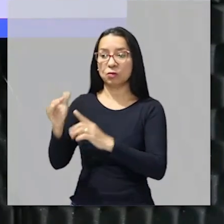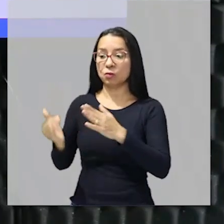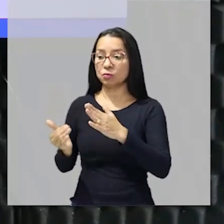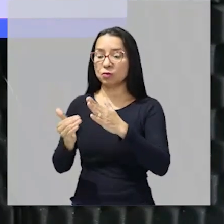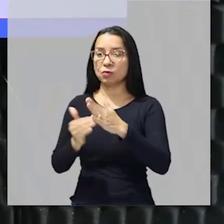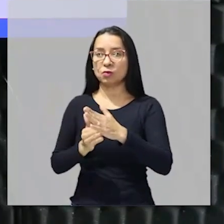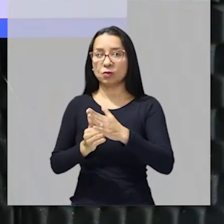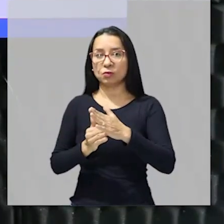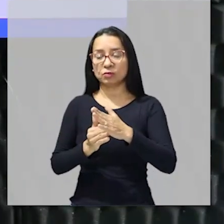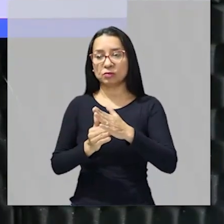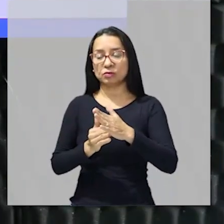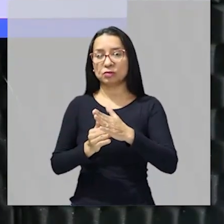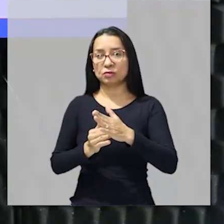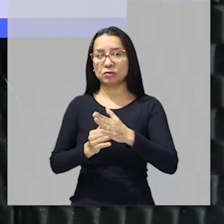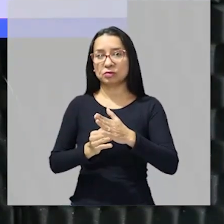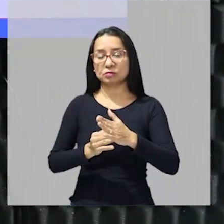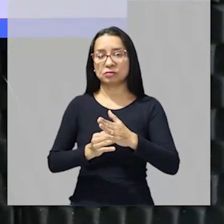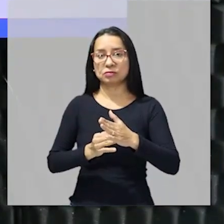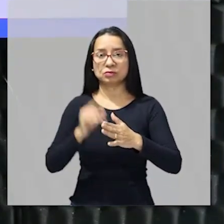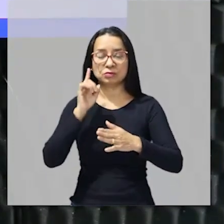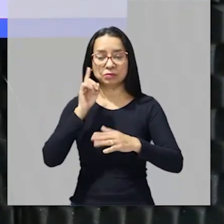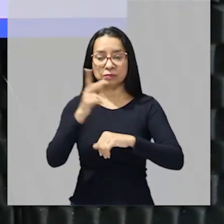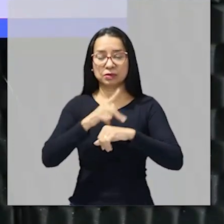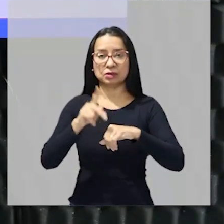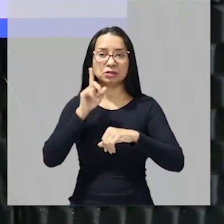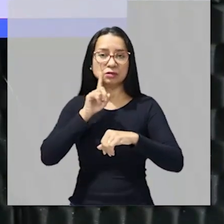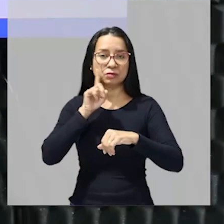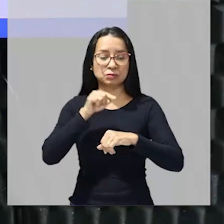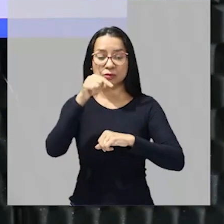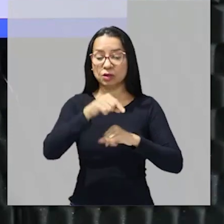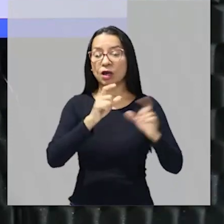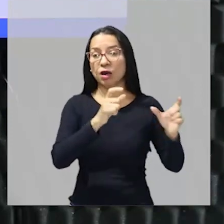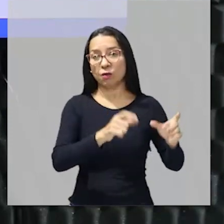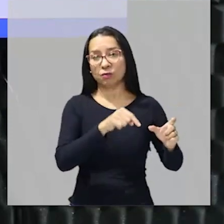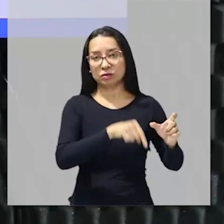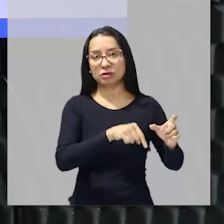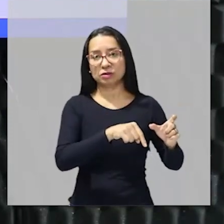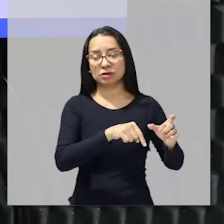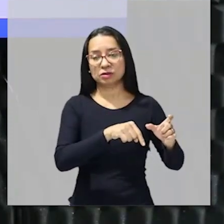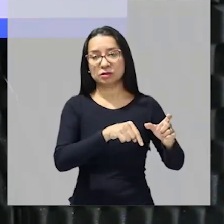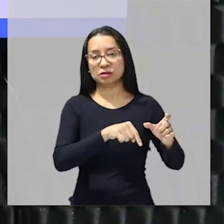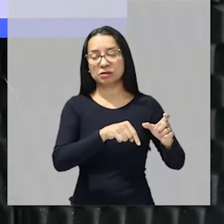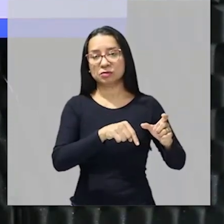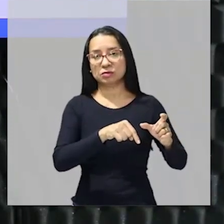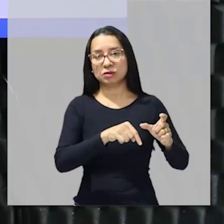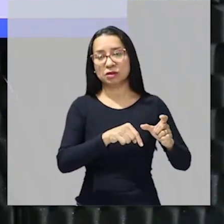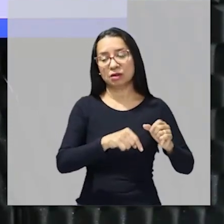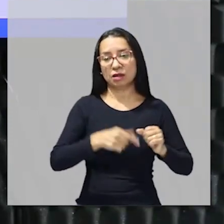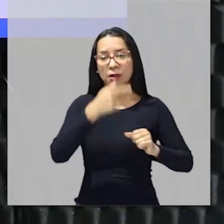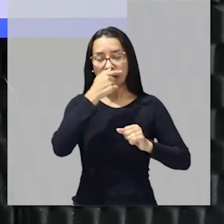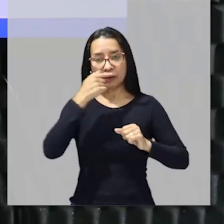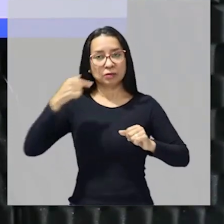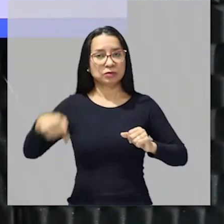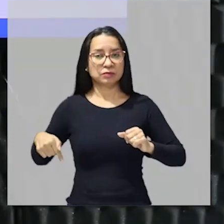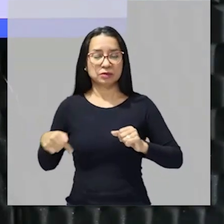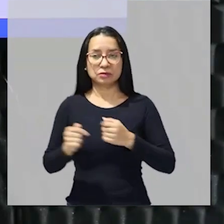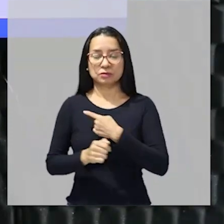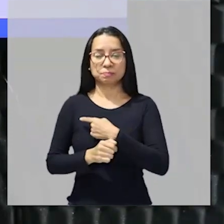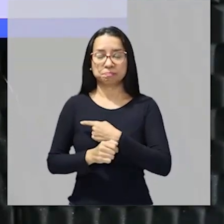ou seja, sob a influência do capitalismo, e a outra sob o controle da União Soviética, a parte